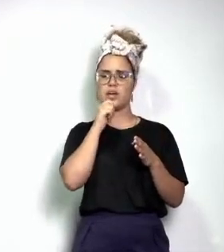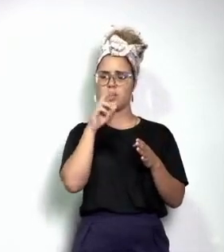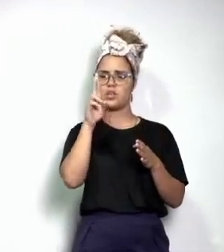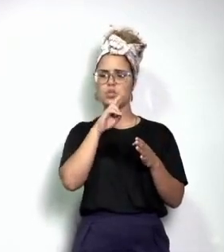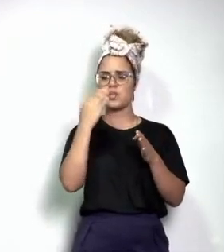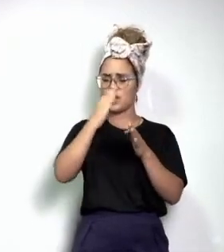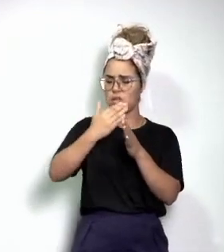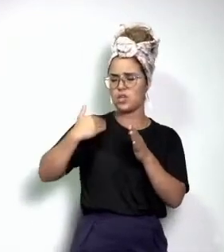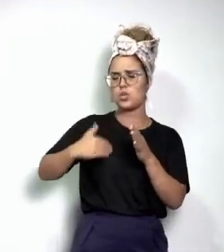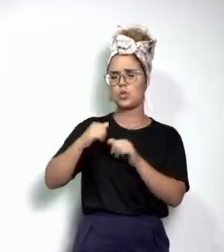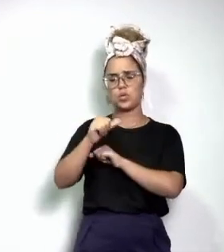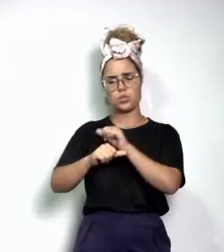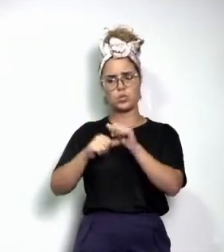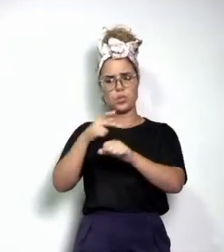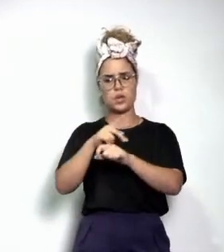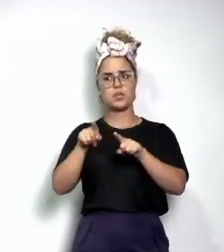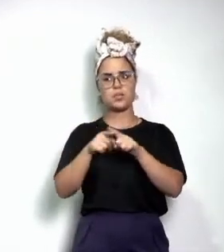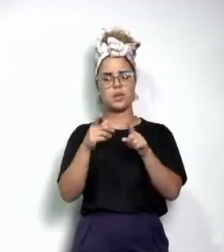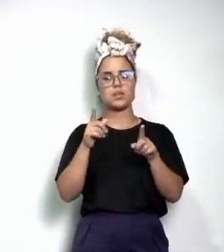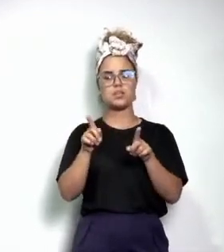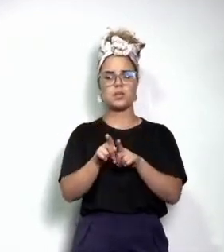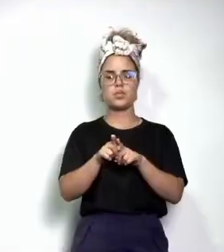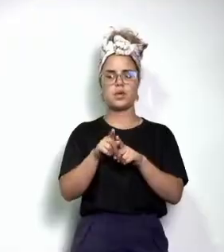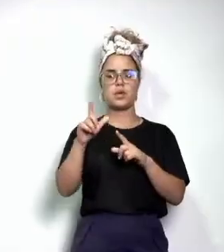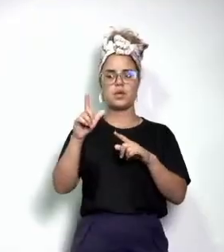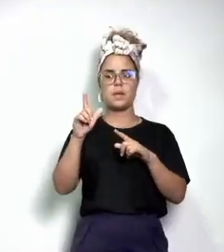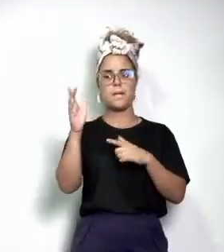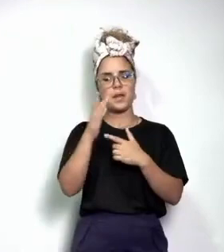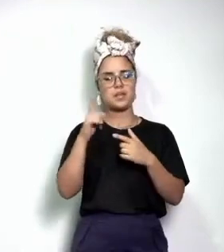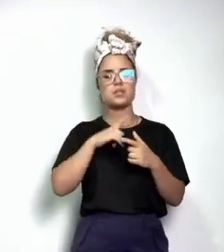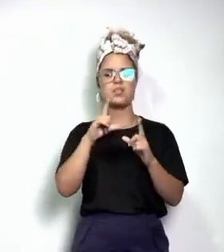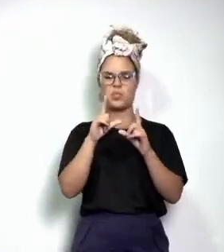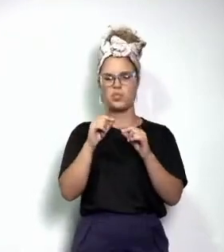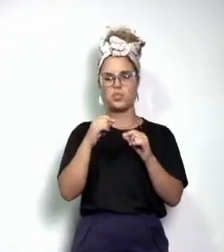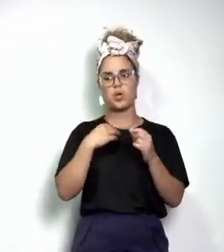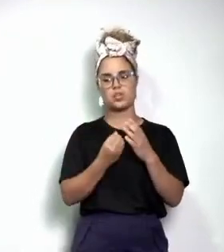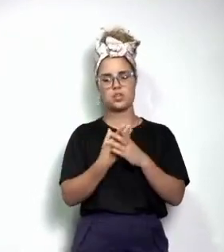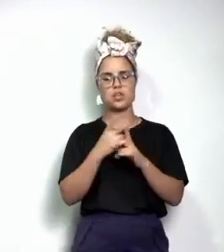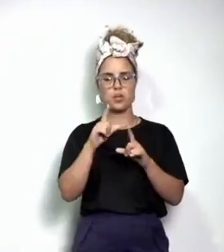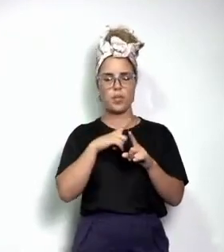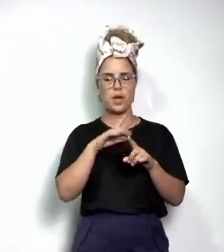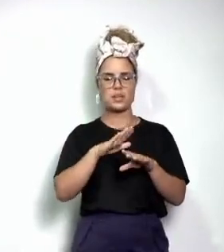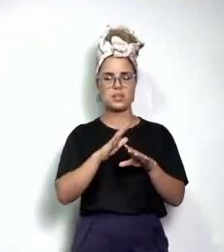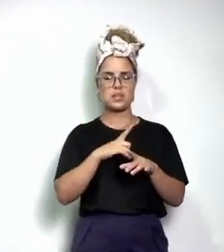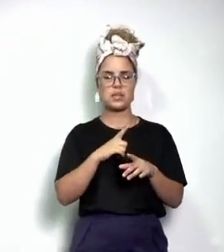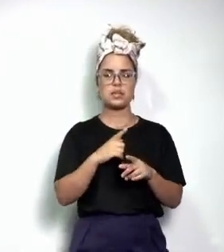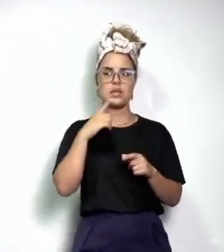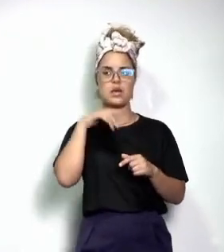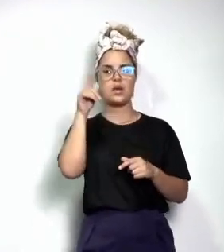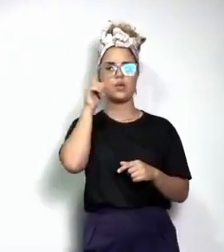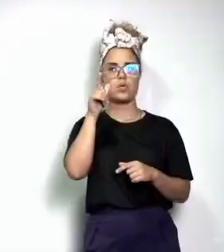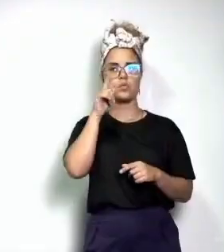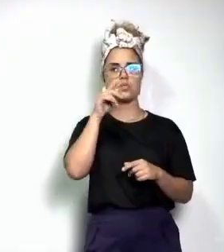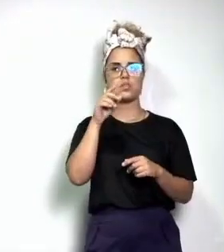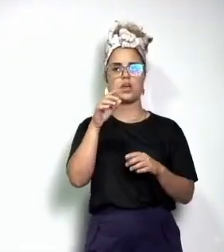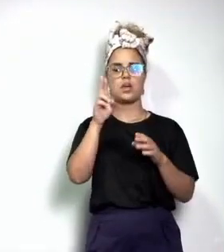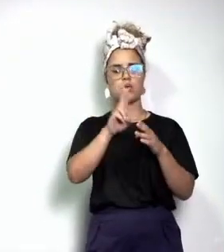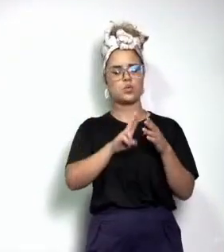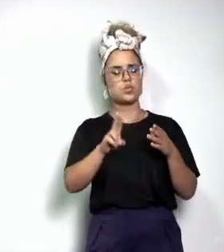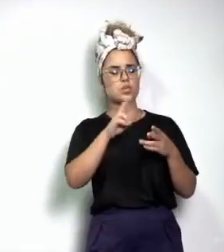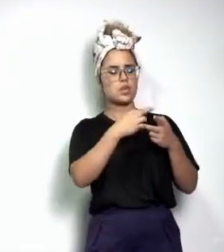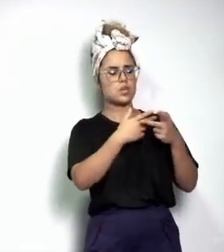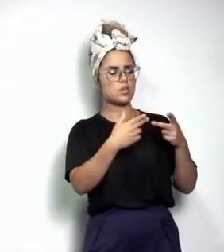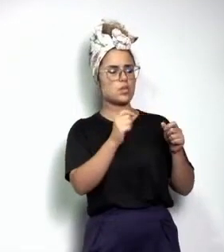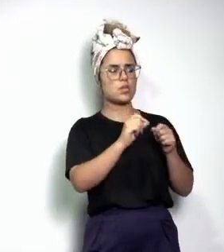lá fora, até no Brasil também, algumas poucas produções. E aí a gente consegue pendurar coisas, fazer o Magline